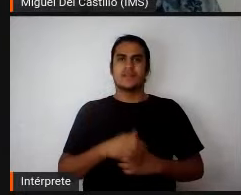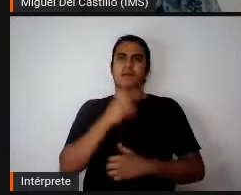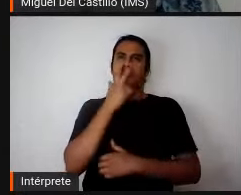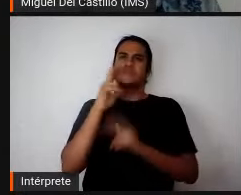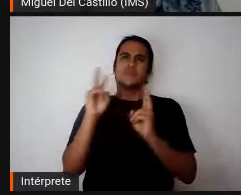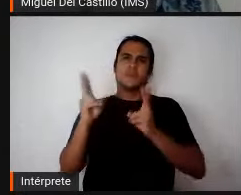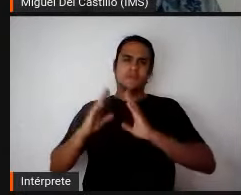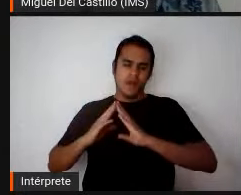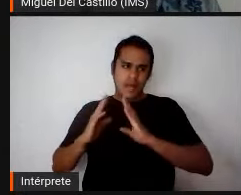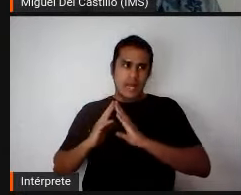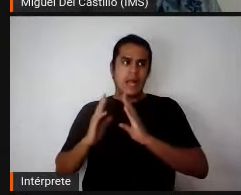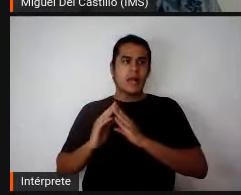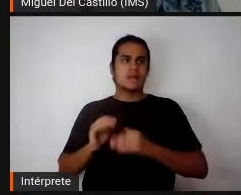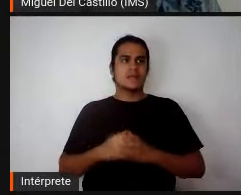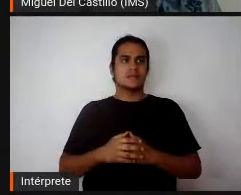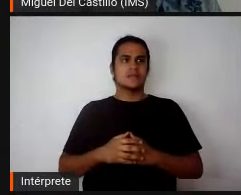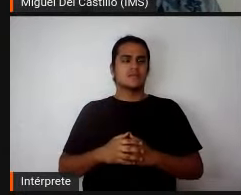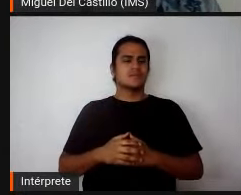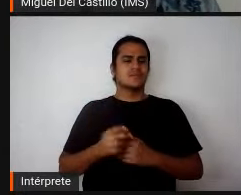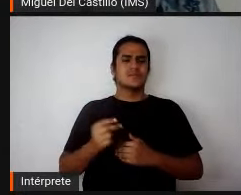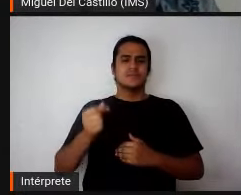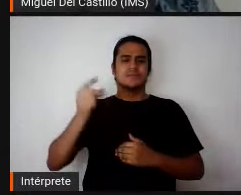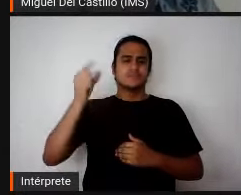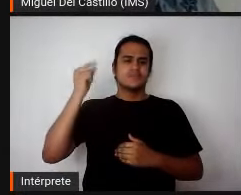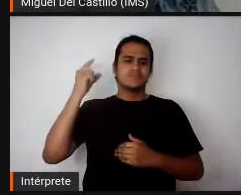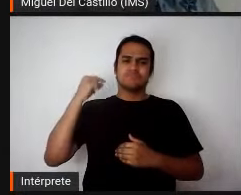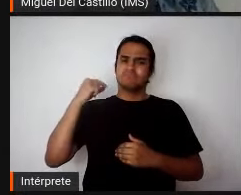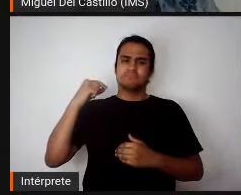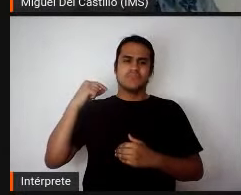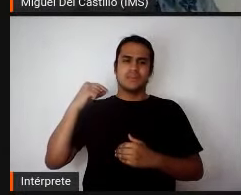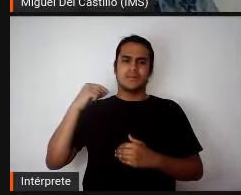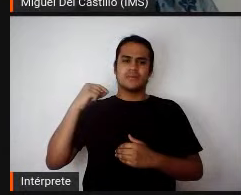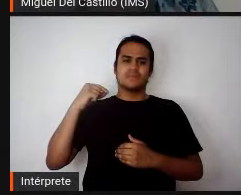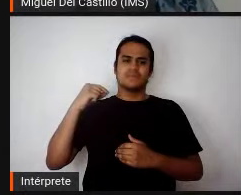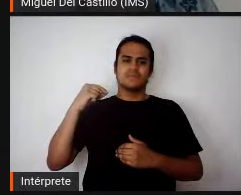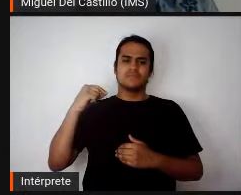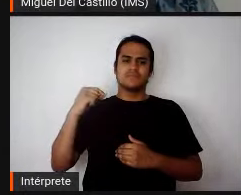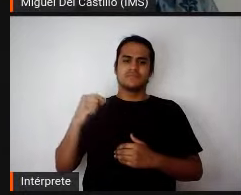sala, primitivamente pus assim